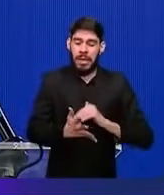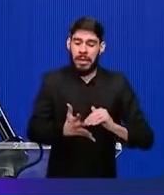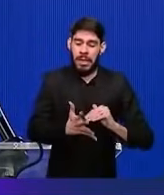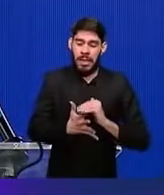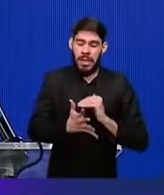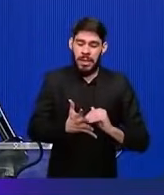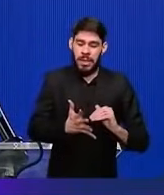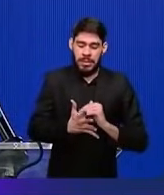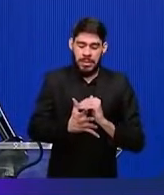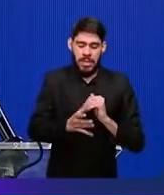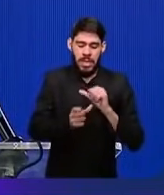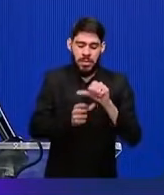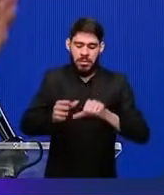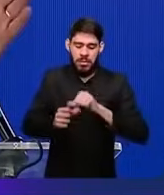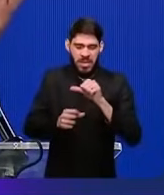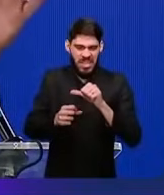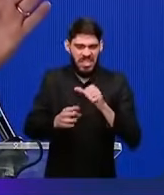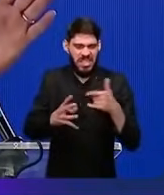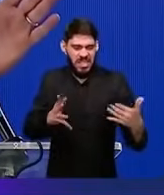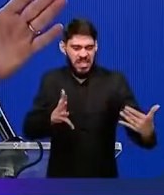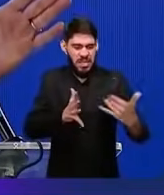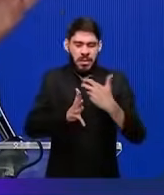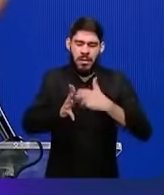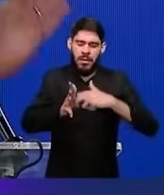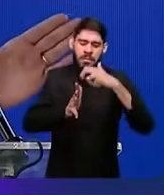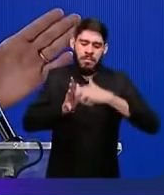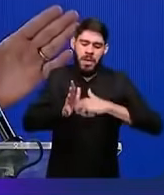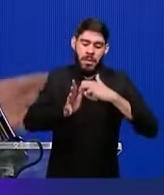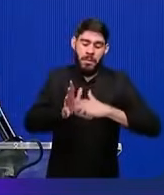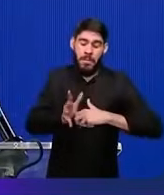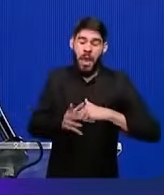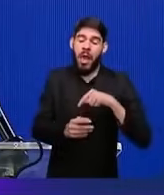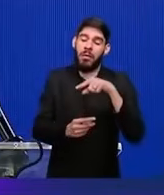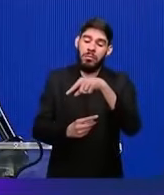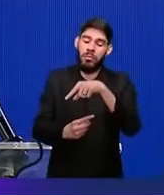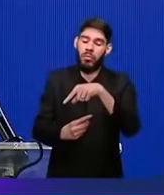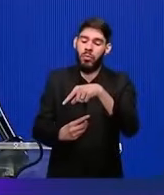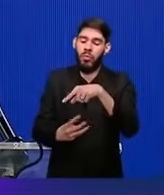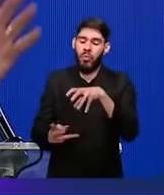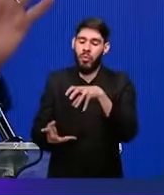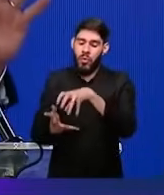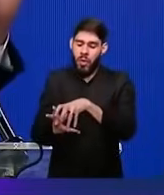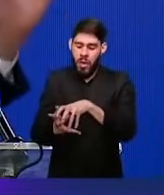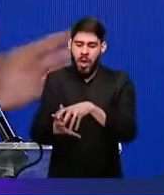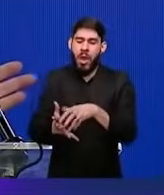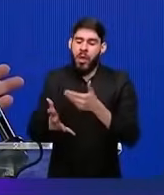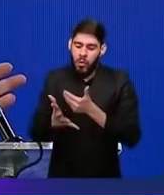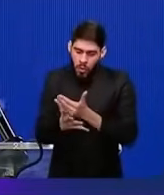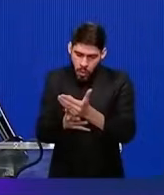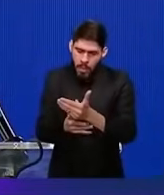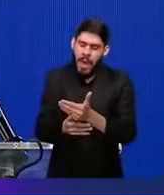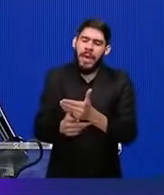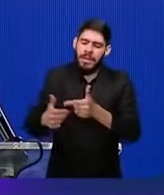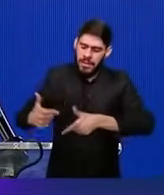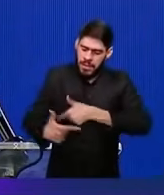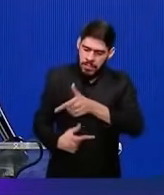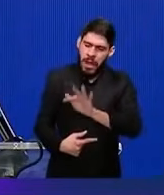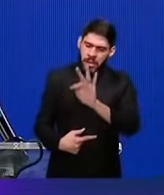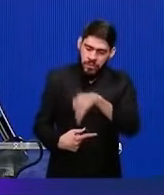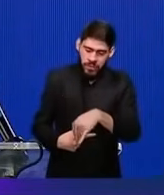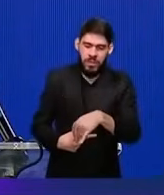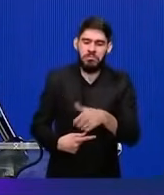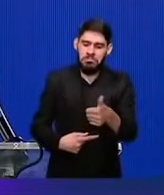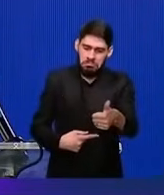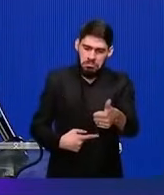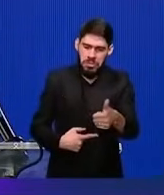extraordinário da reforma tributária, ou seja, uma secretaria que começa e termina um trabalho, e depois se extingue. Aliás, ele